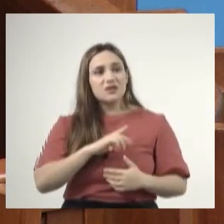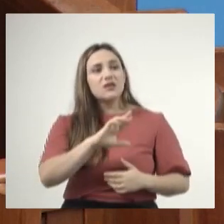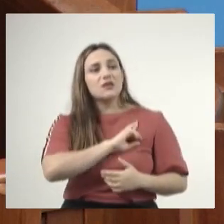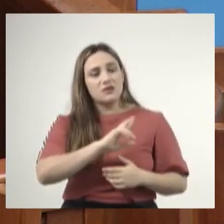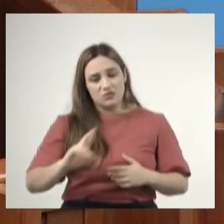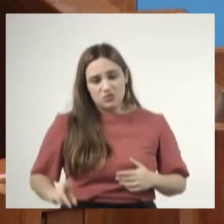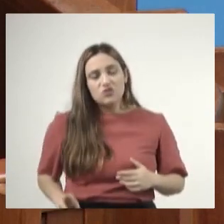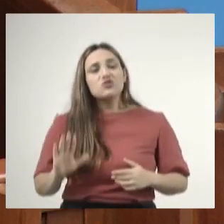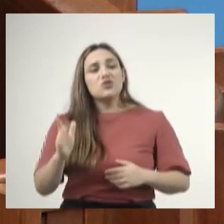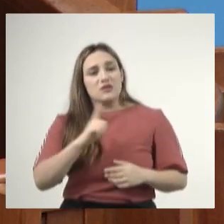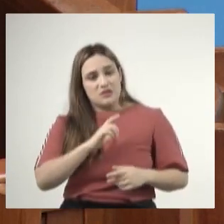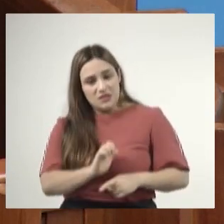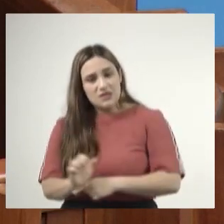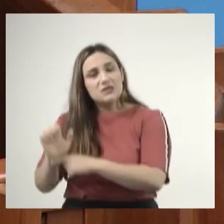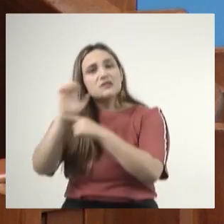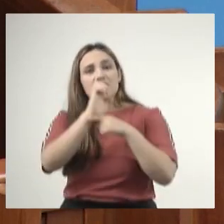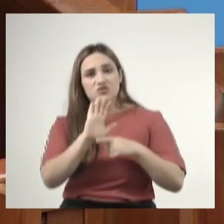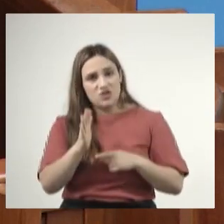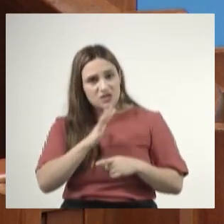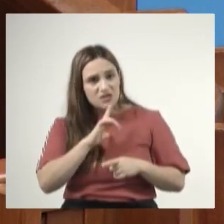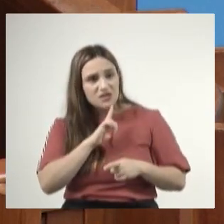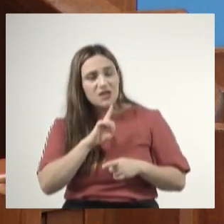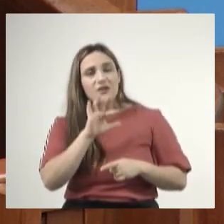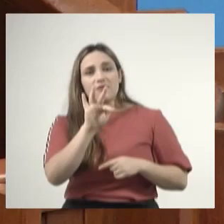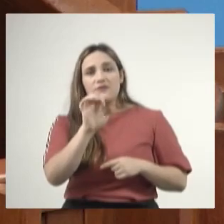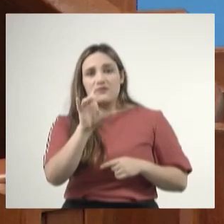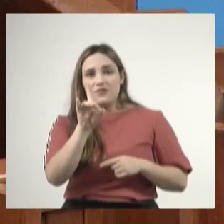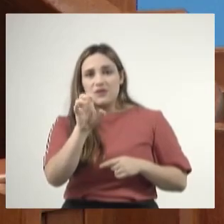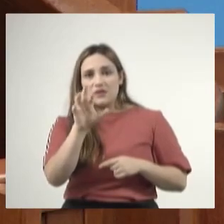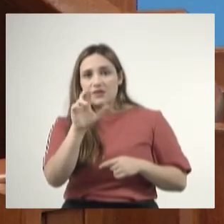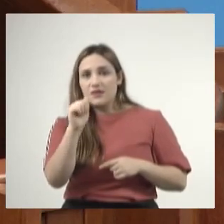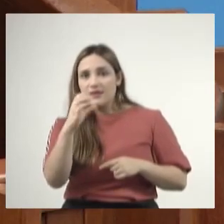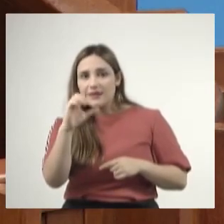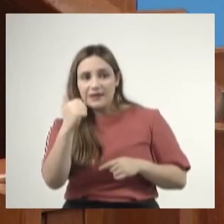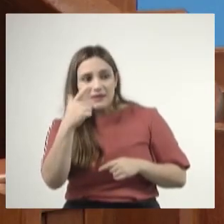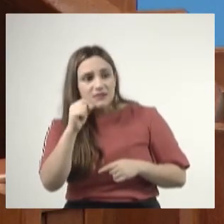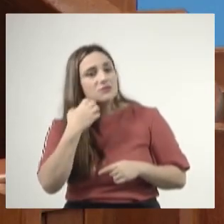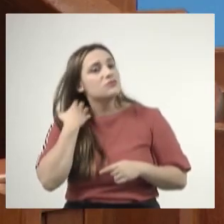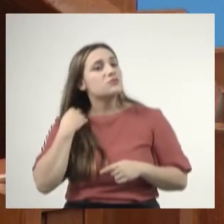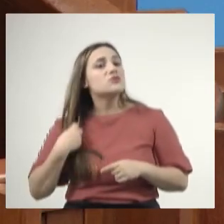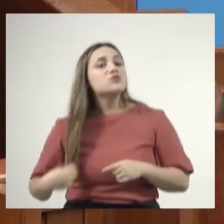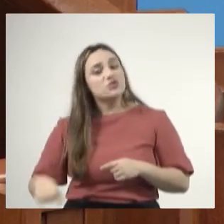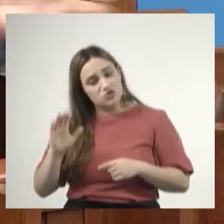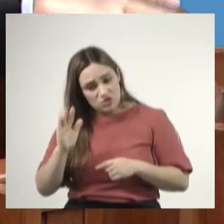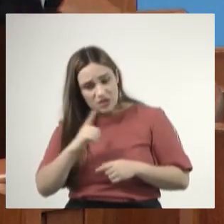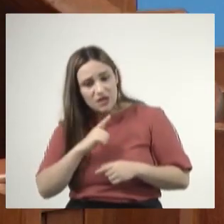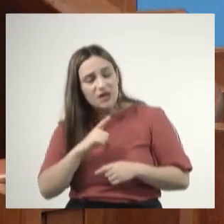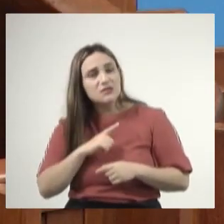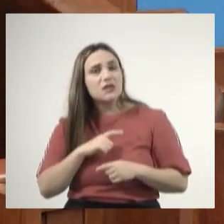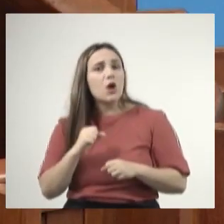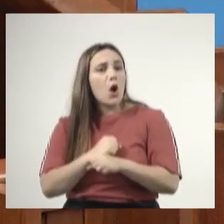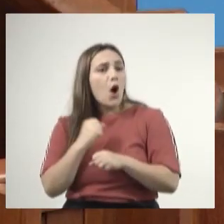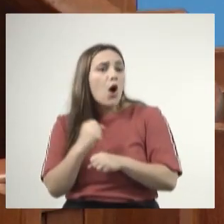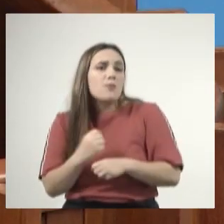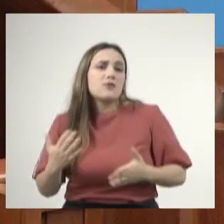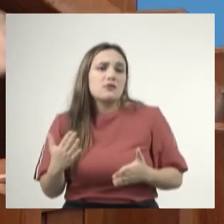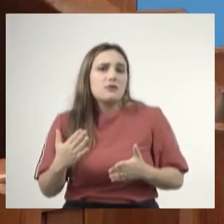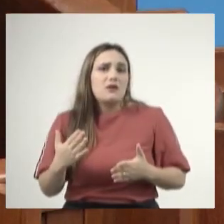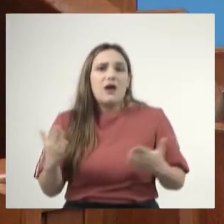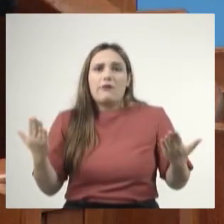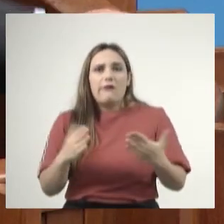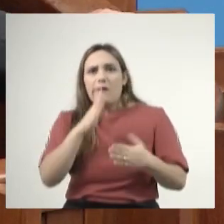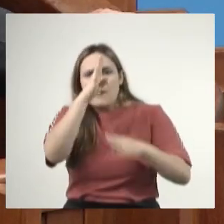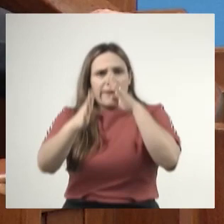criou-se os estados, a federação, e existe uma Constituição a ser cumprida, ele não pode deixar de cumprir